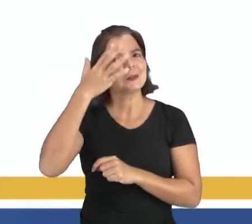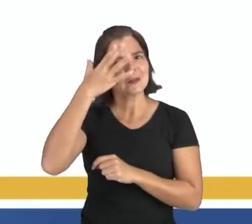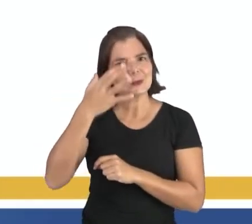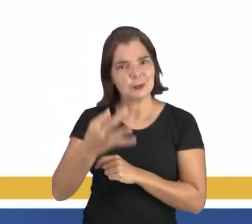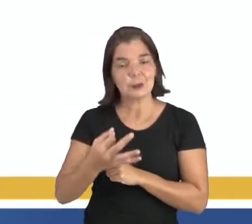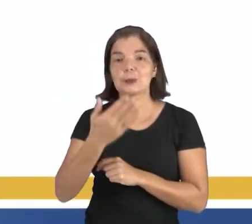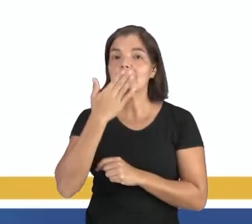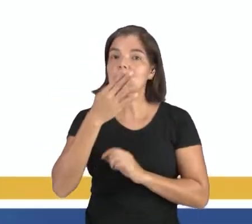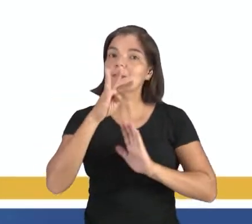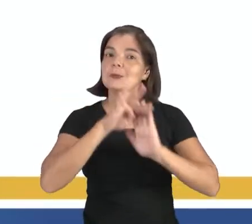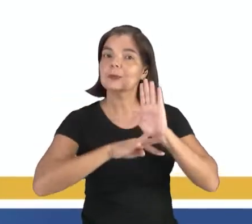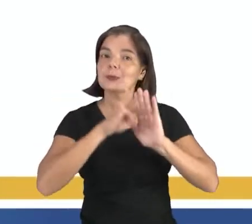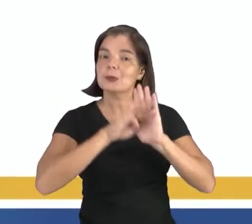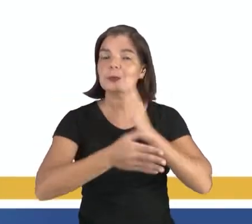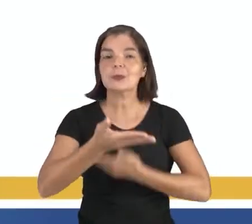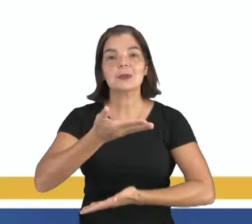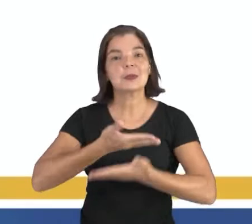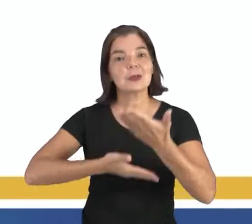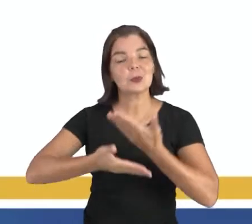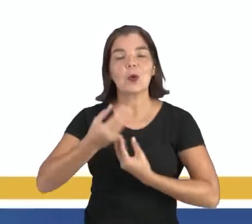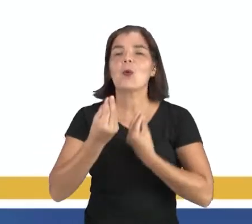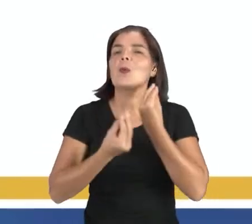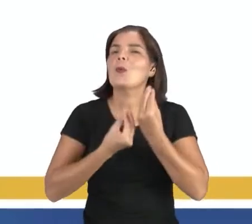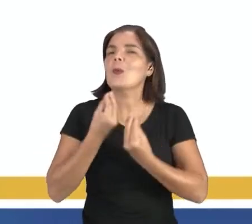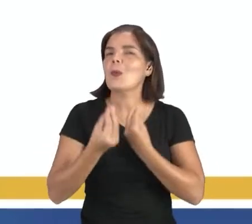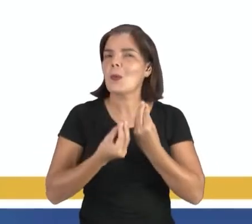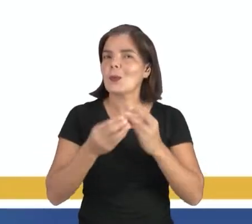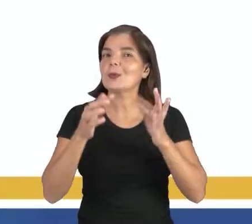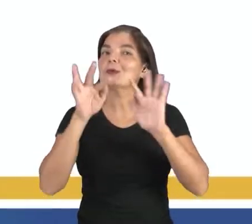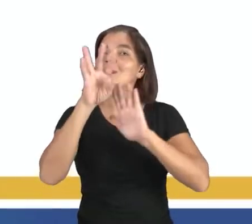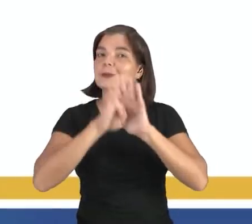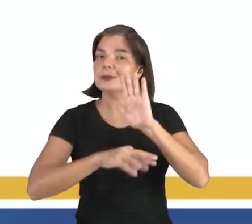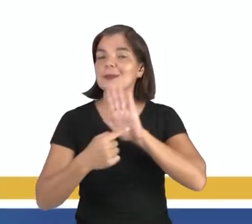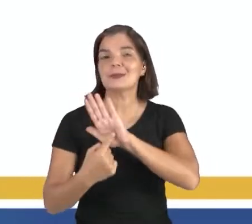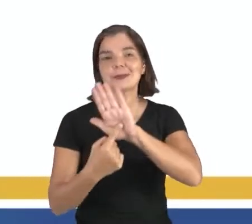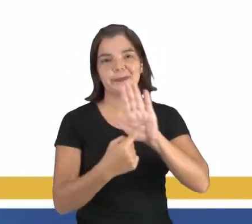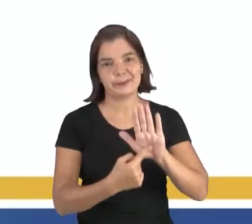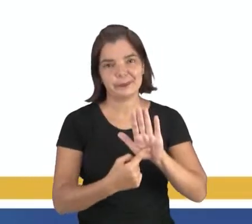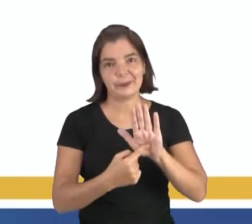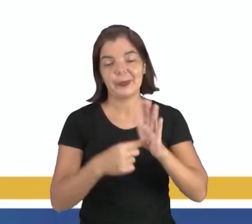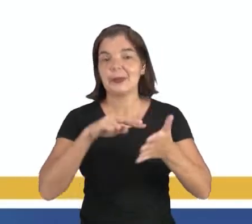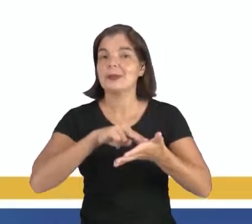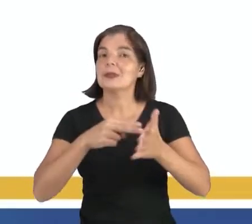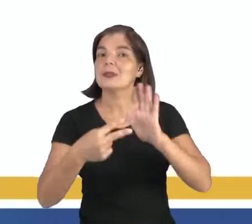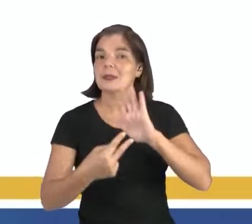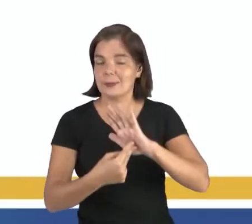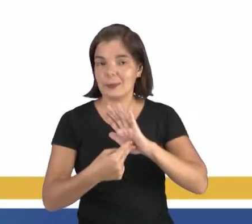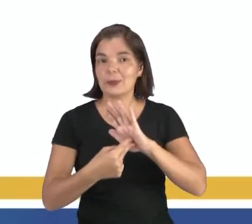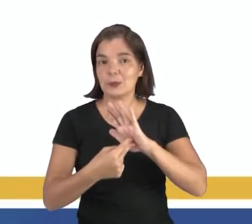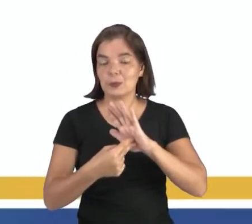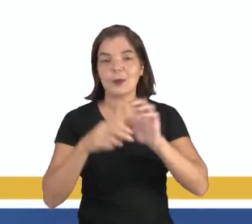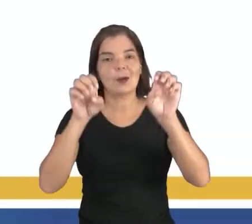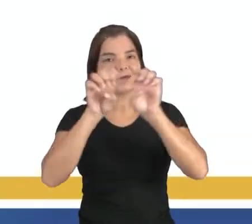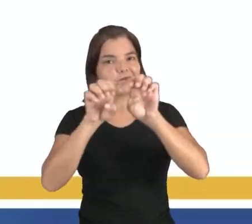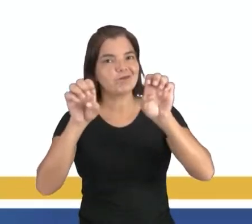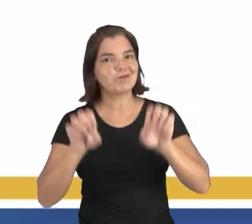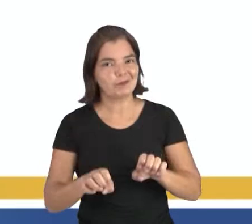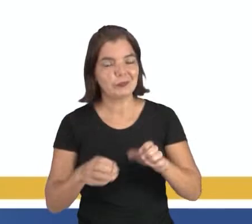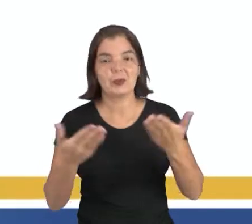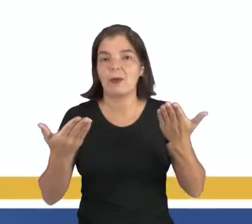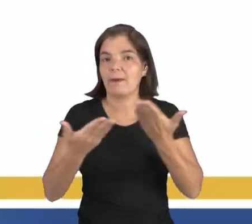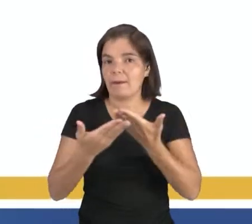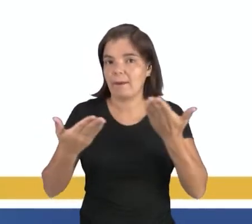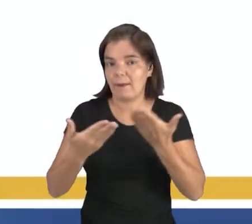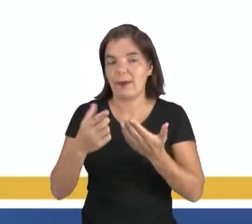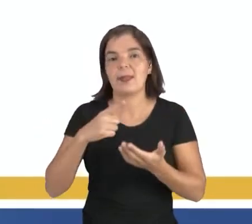tipo textual está relacionado à forma como o texto ele se apresenta, ou seja, a sua estrutura.